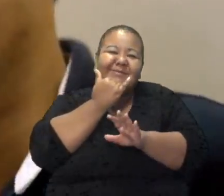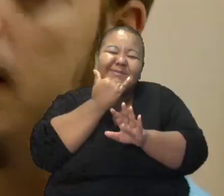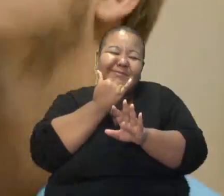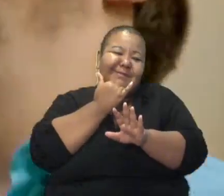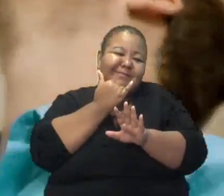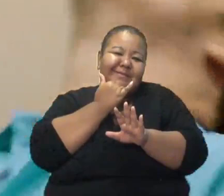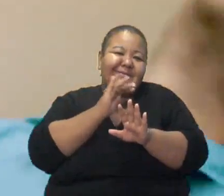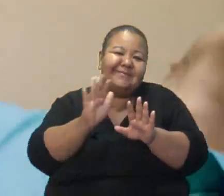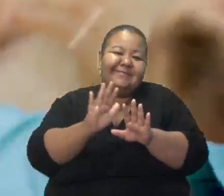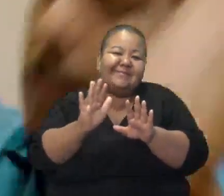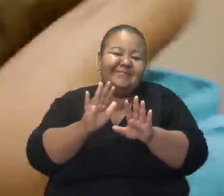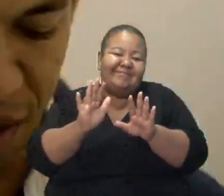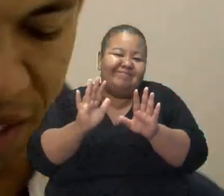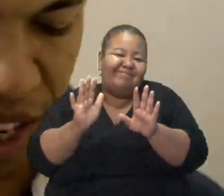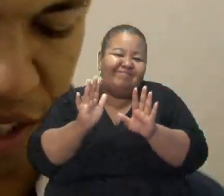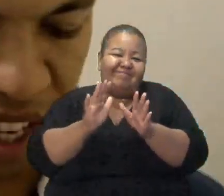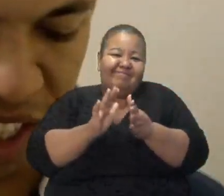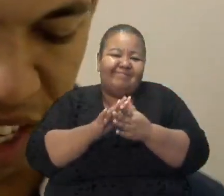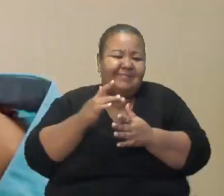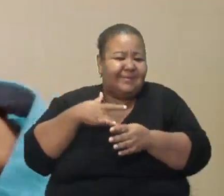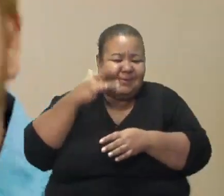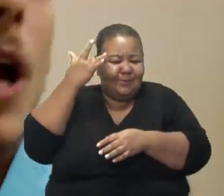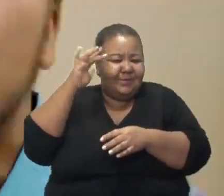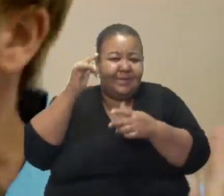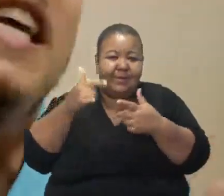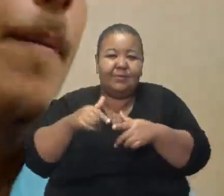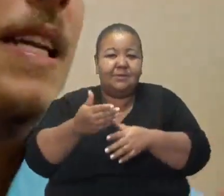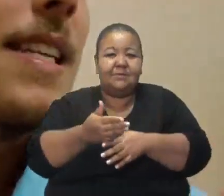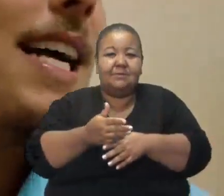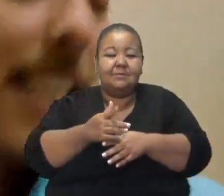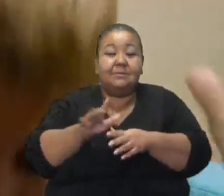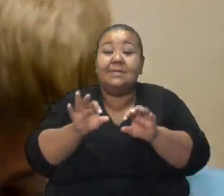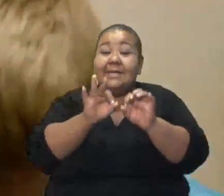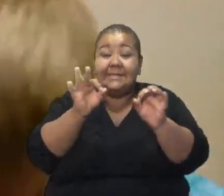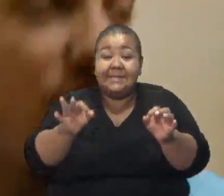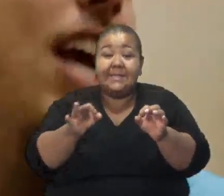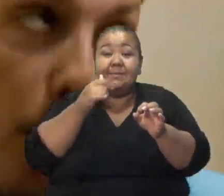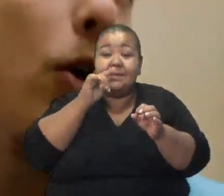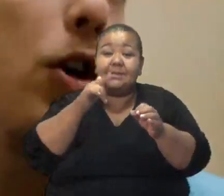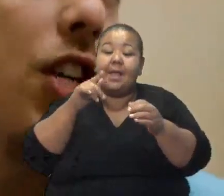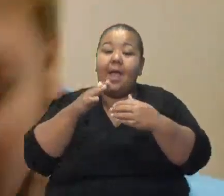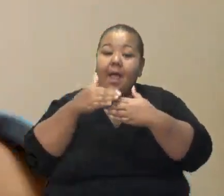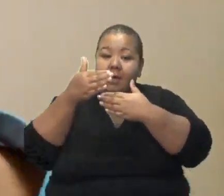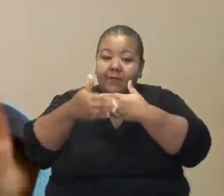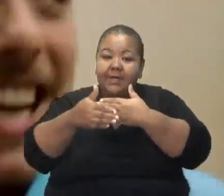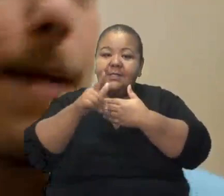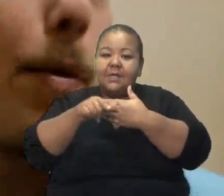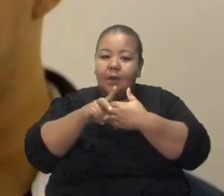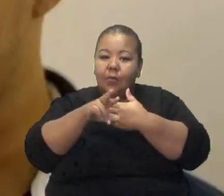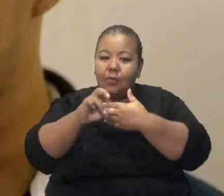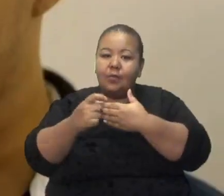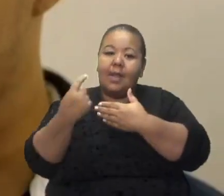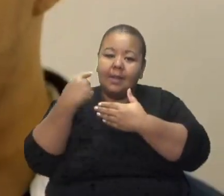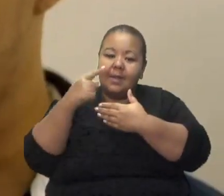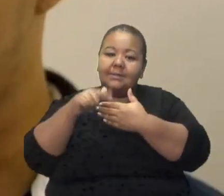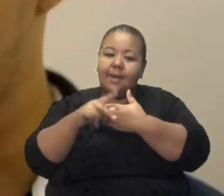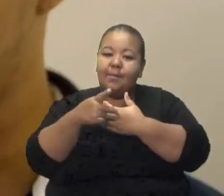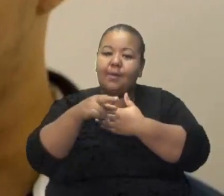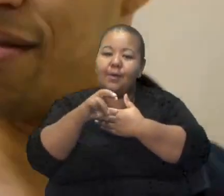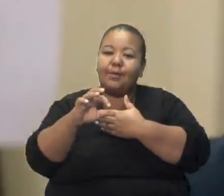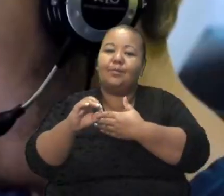eu conferir, que eu não tô. Eu não sei onde é direito. Olha só, é muito simples, tá? Se é na frente é urologista, se é atrás é